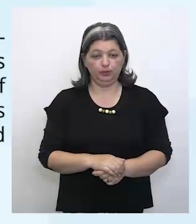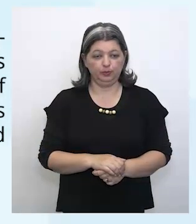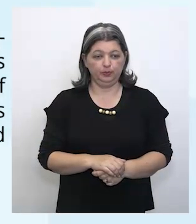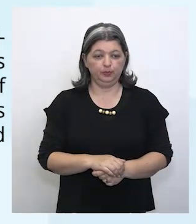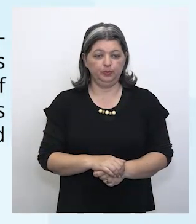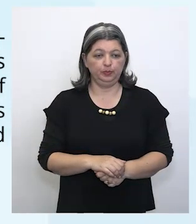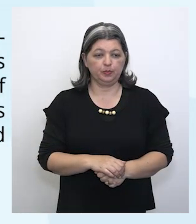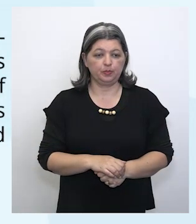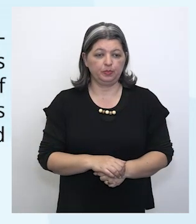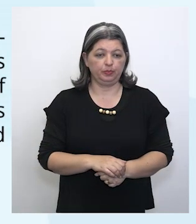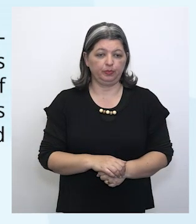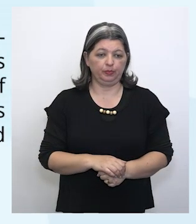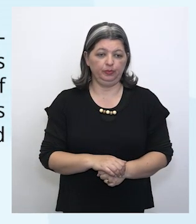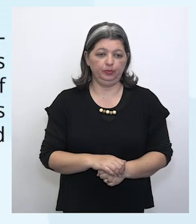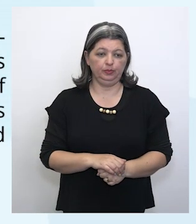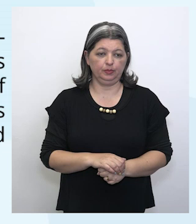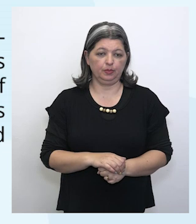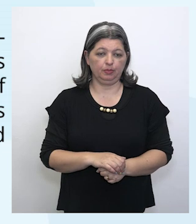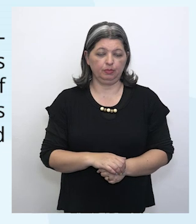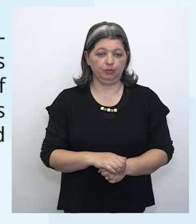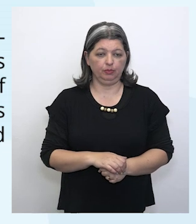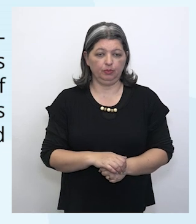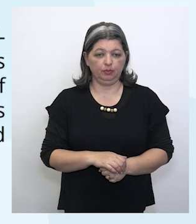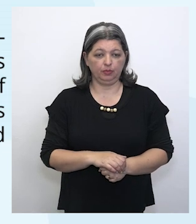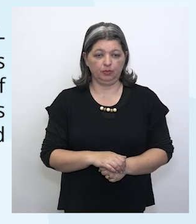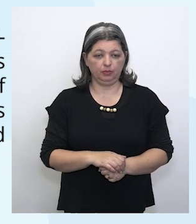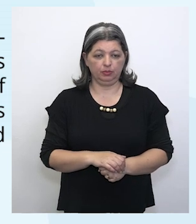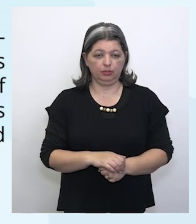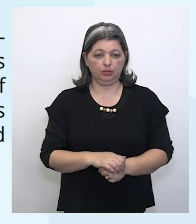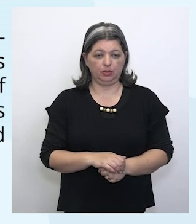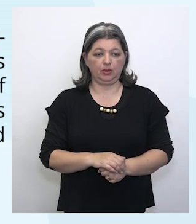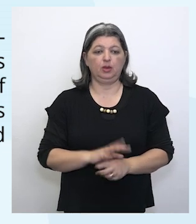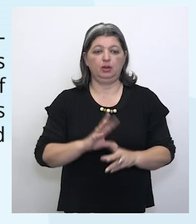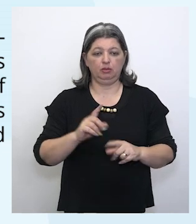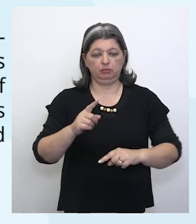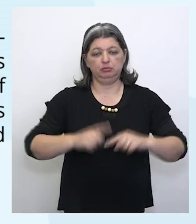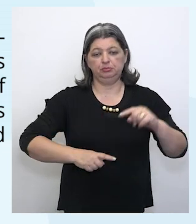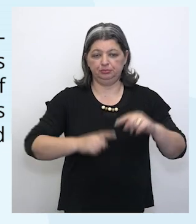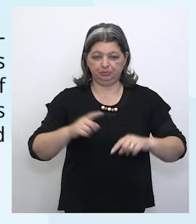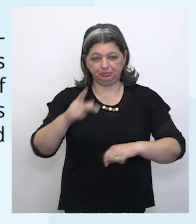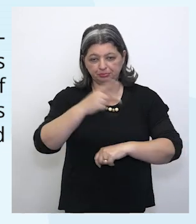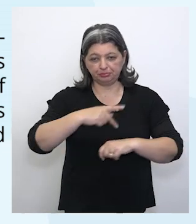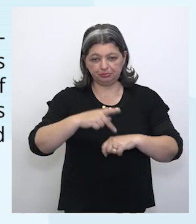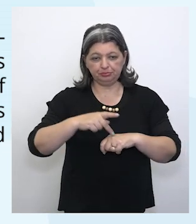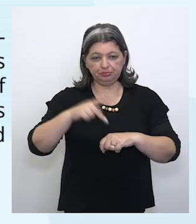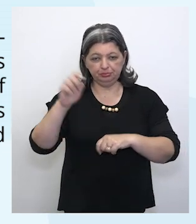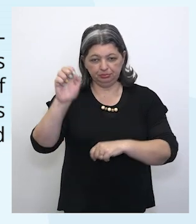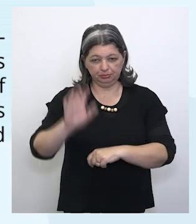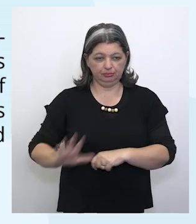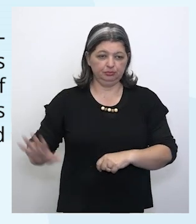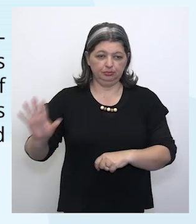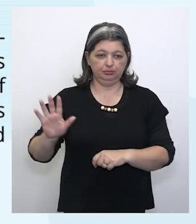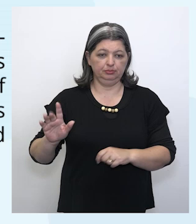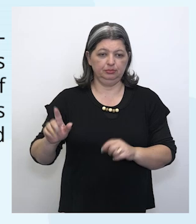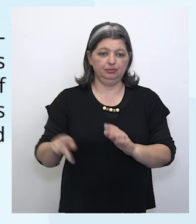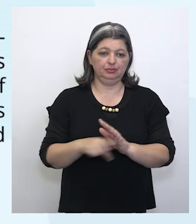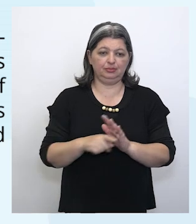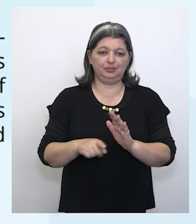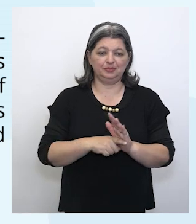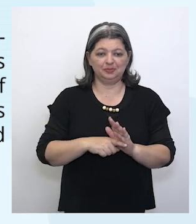resource use in Europe is increasing. Então, os recursos aí usados na Europa está aí crescendo,